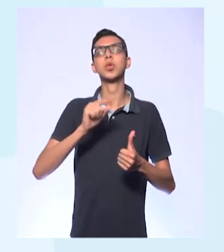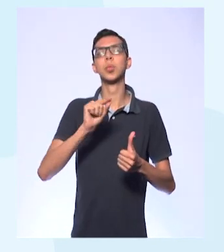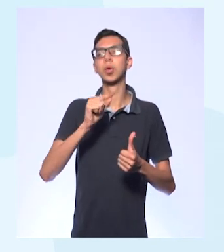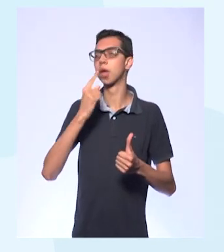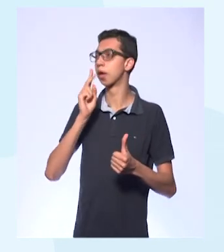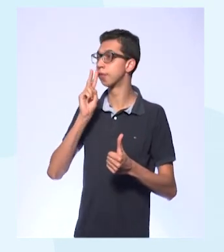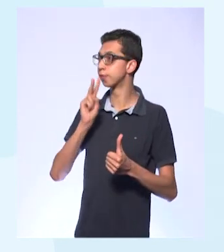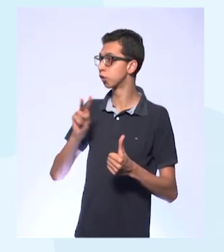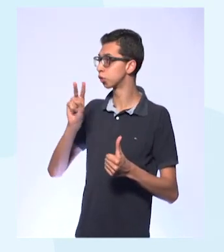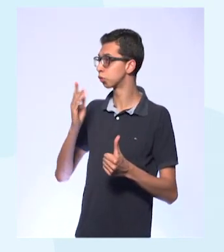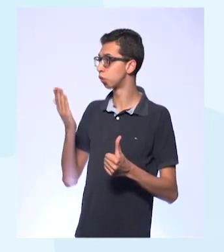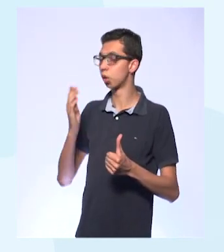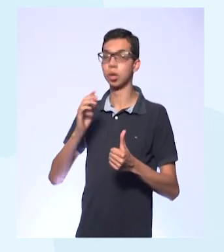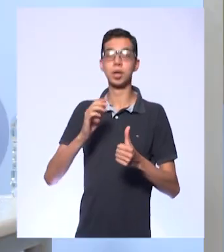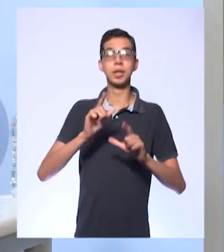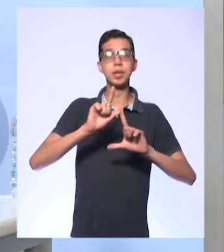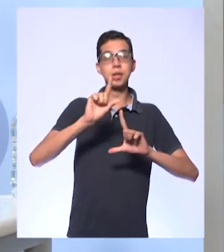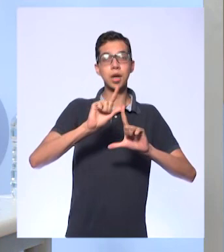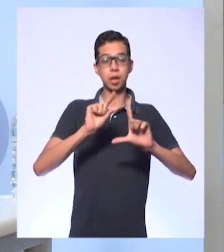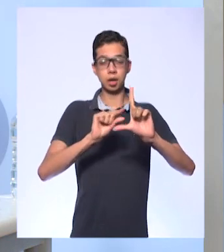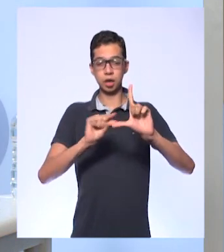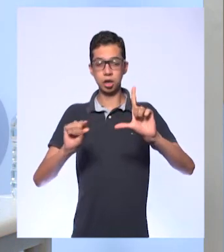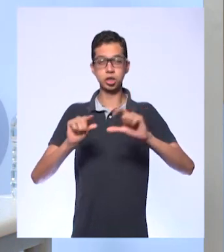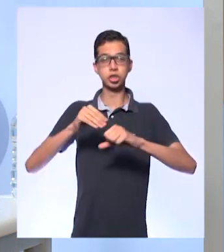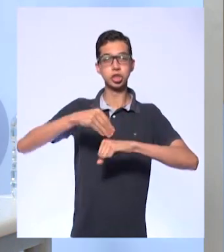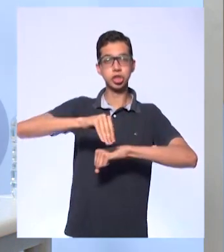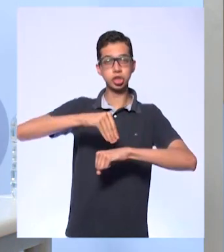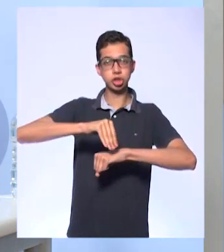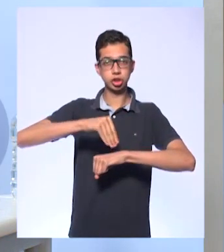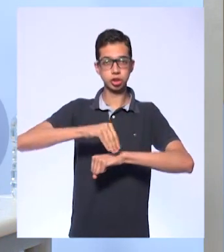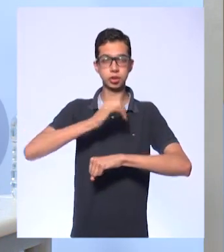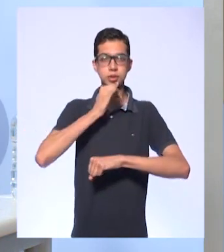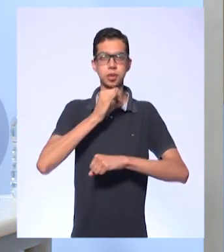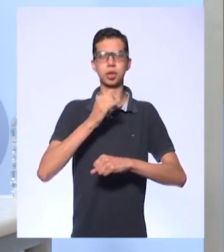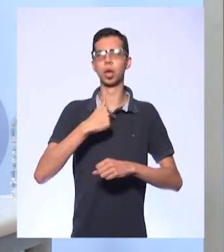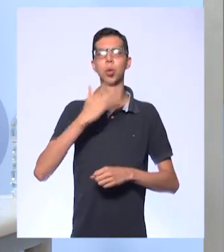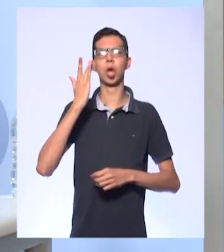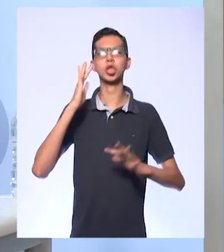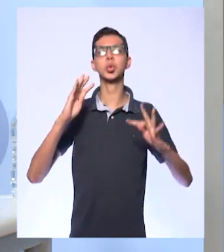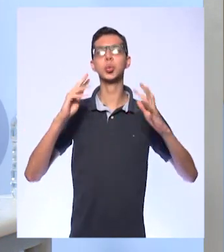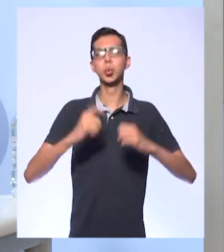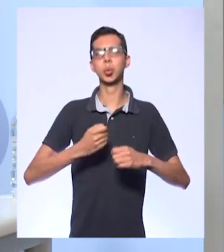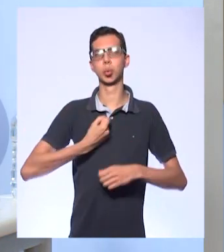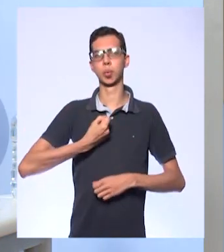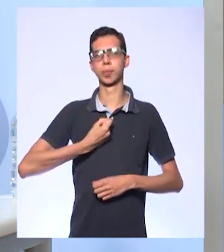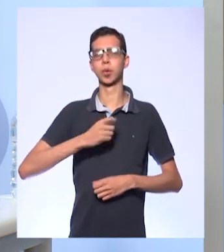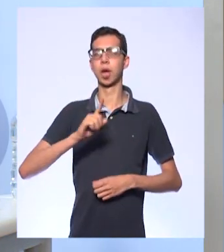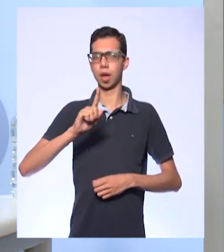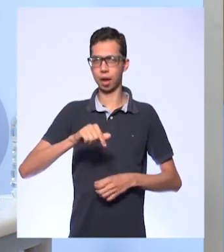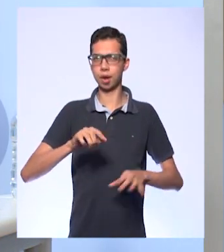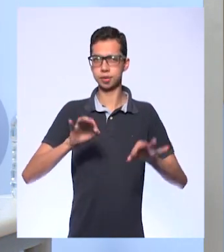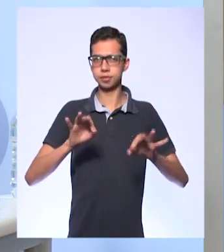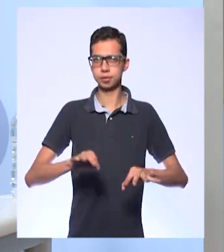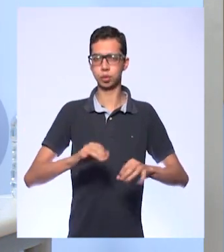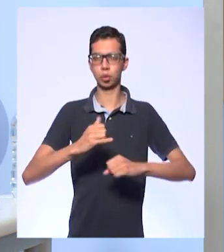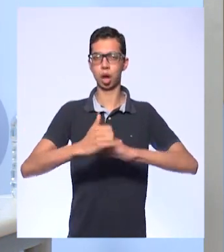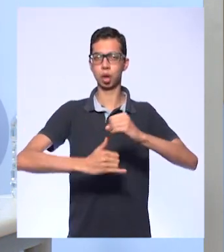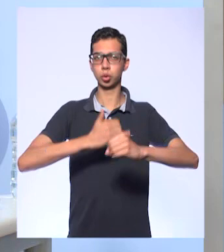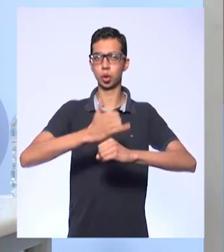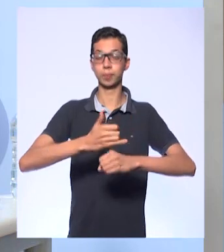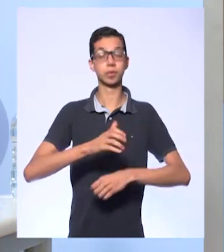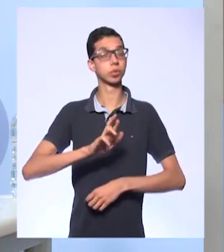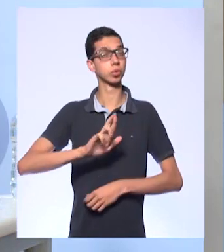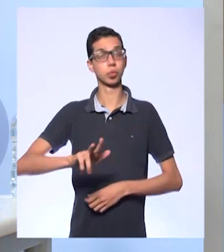para poder entender ela, não adianta pegar a tabela e achar que todo número que está ali em cima é o número atômico. Nem sempre é isso. Então, a primeira coisa, pego uma tabela